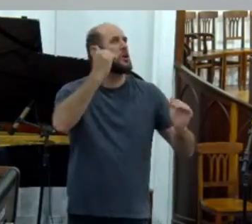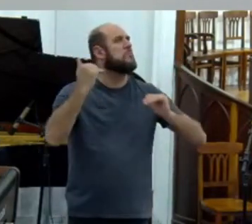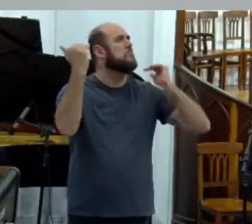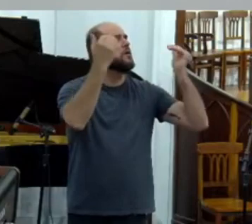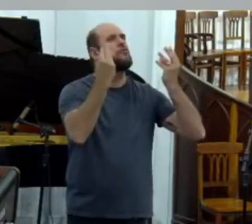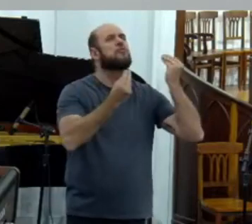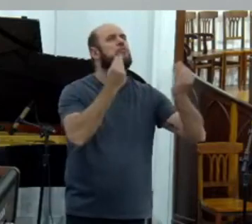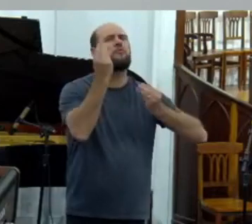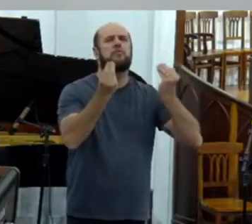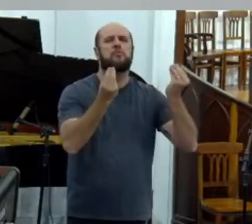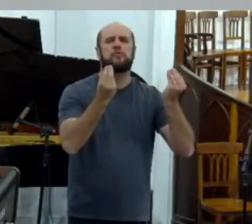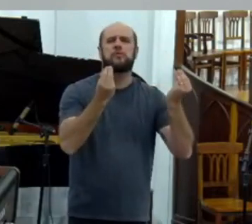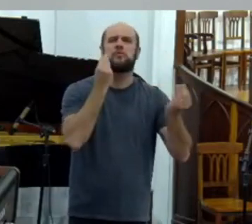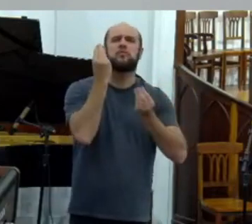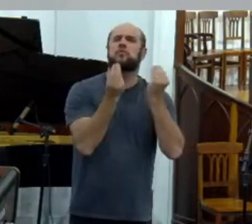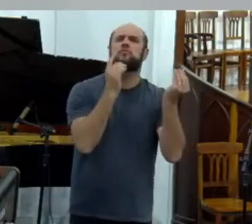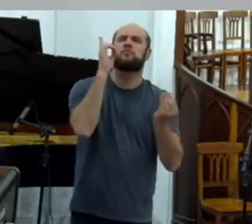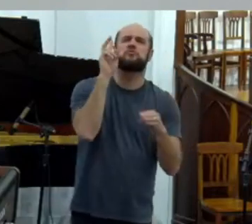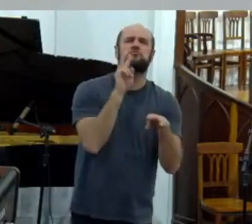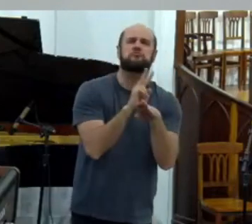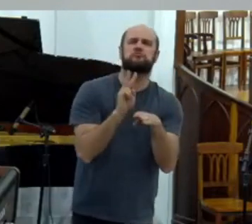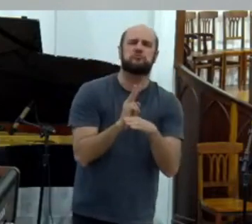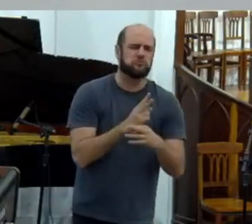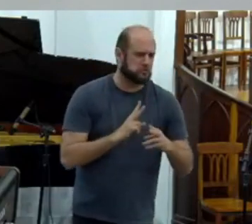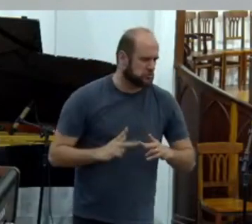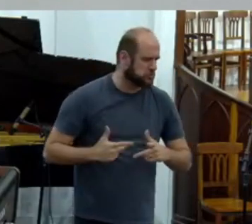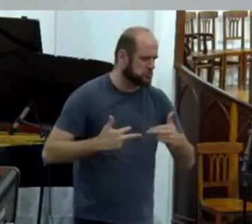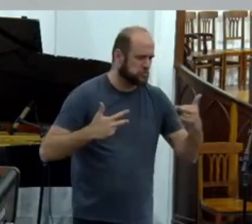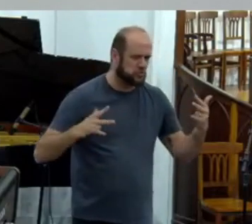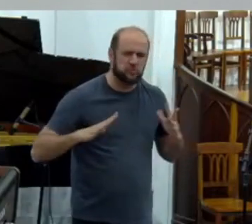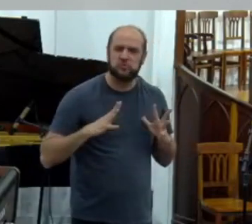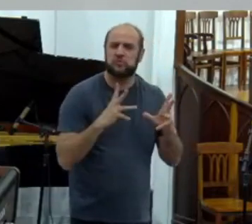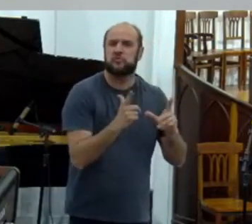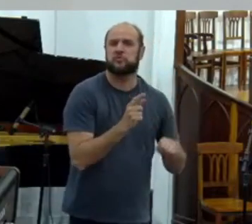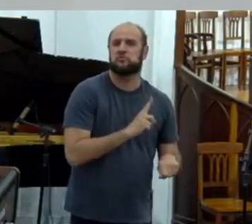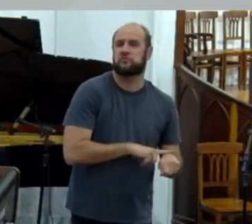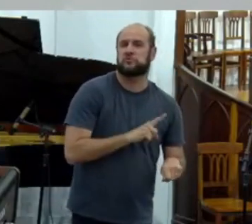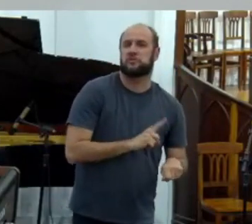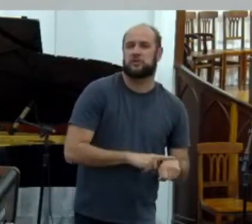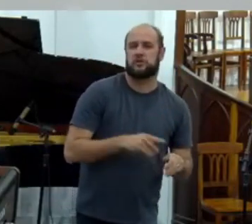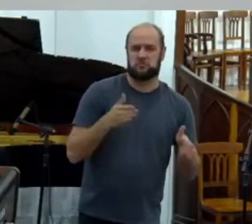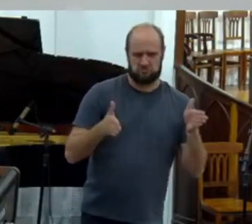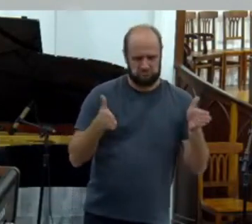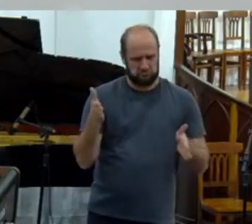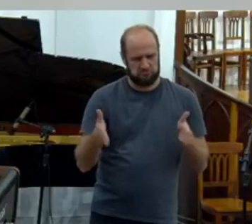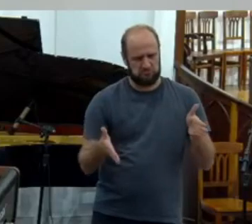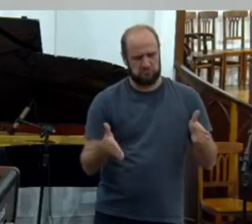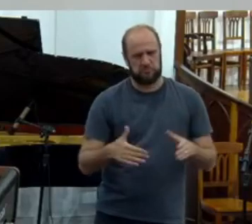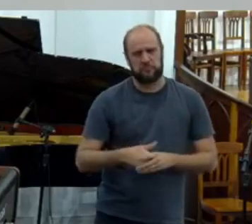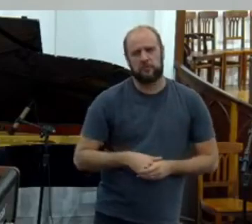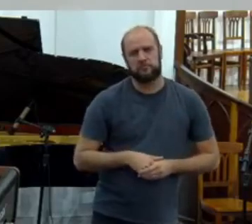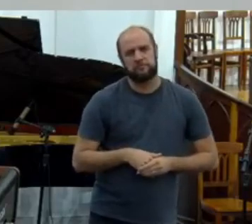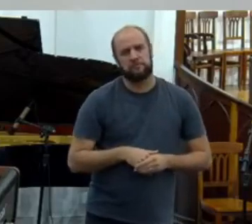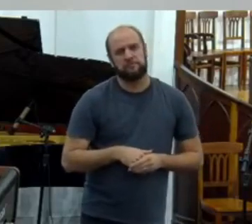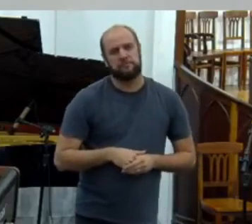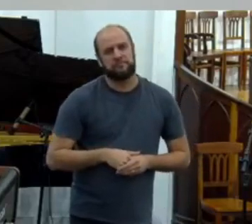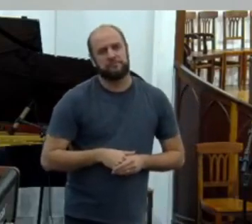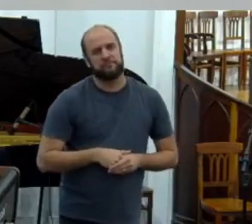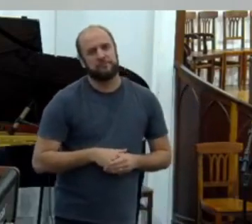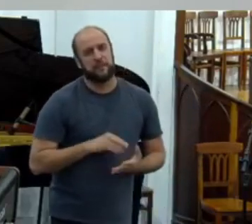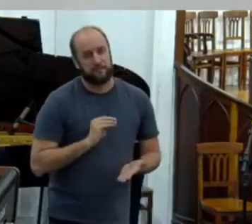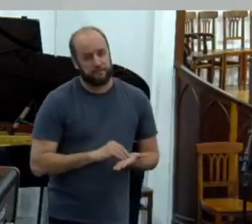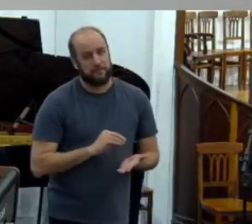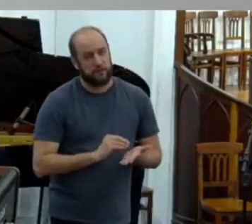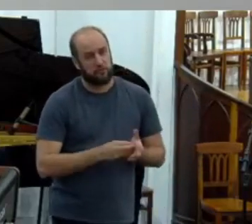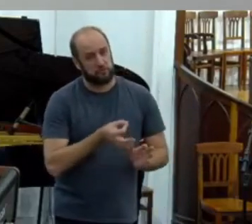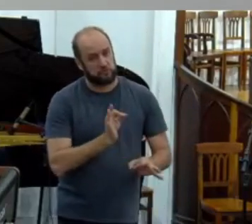Como Deus está cuidando de todas as coisas dentro do tempo num cenário como esse? A injustiça se